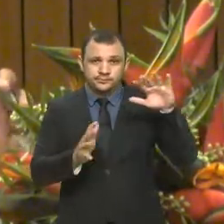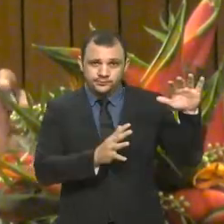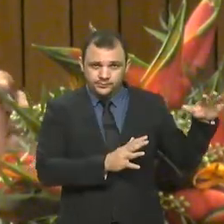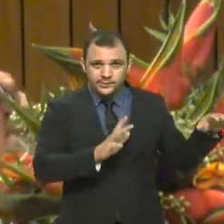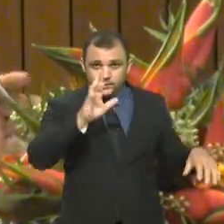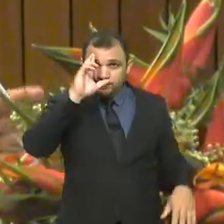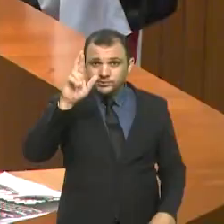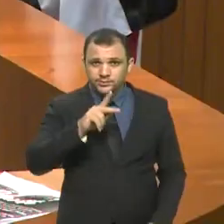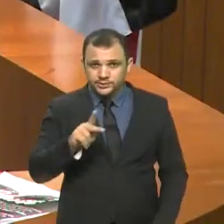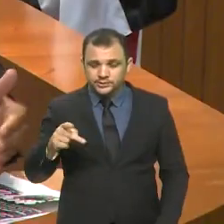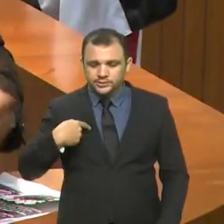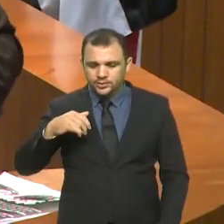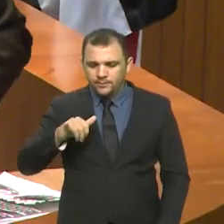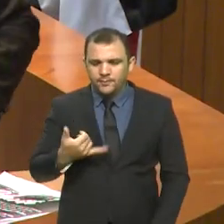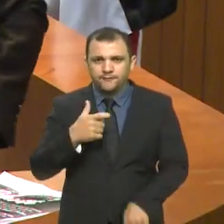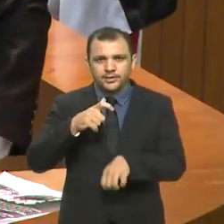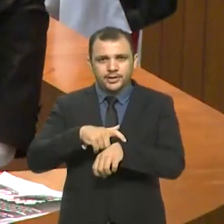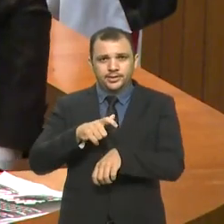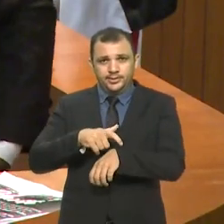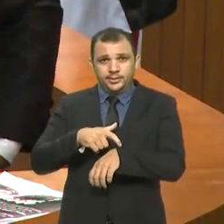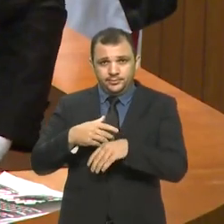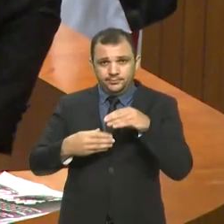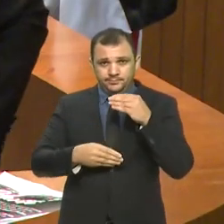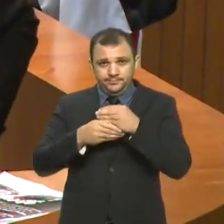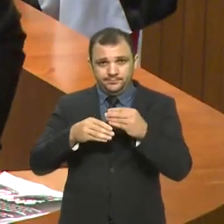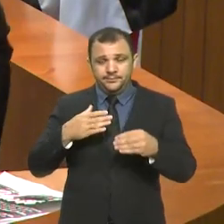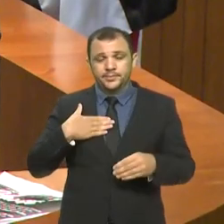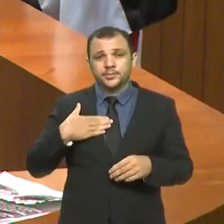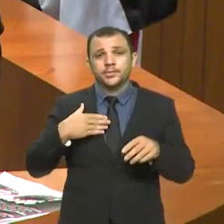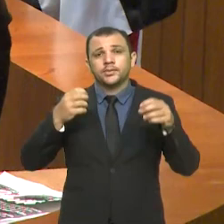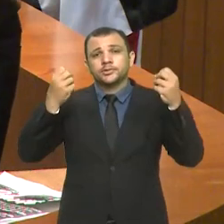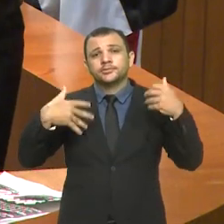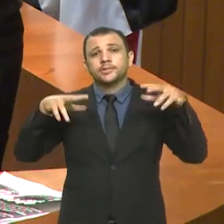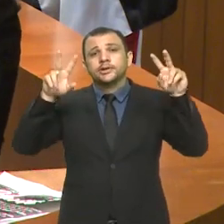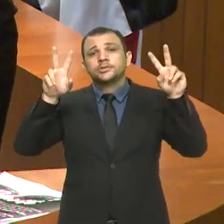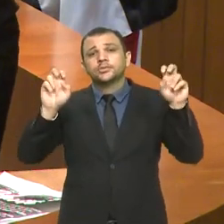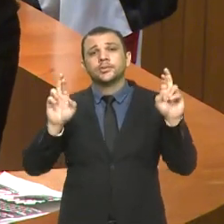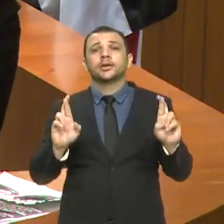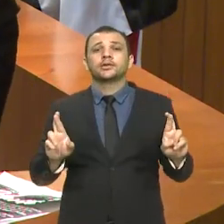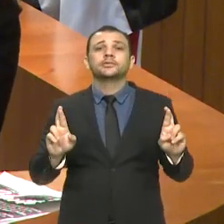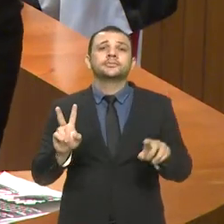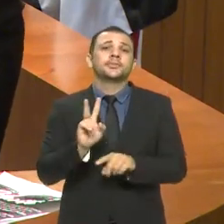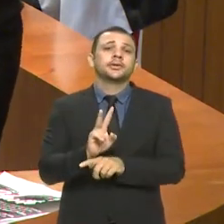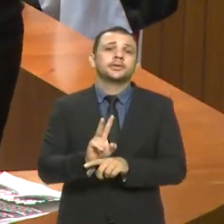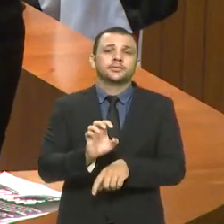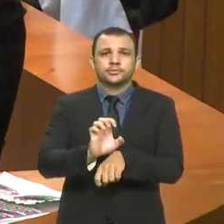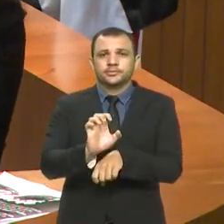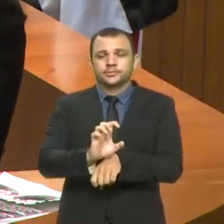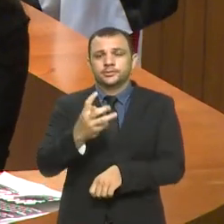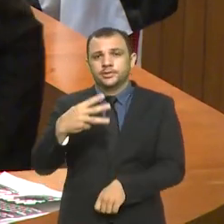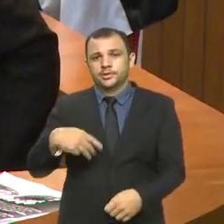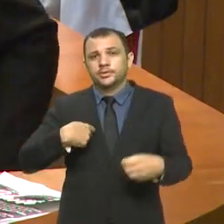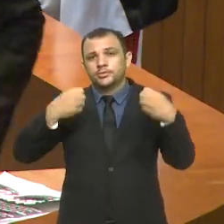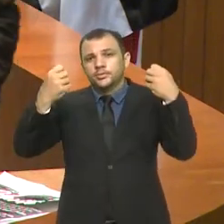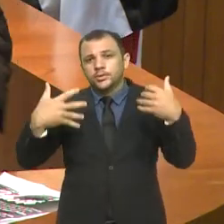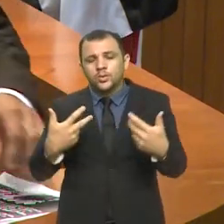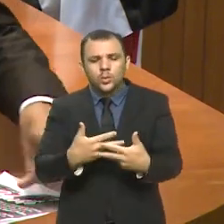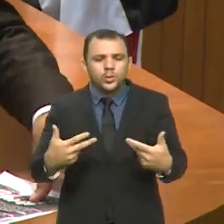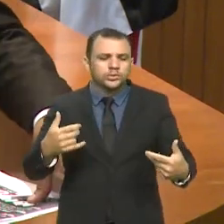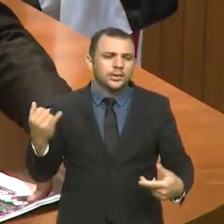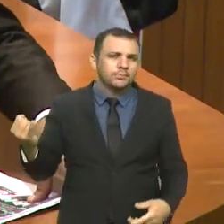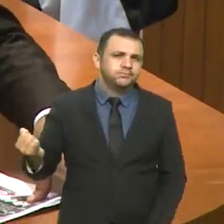Maranhão. O tempo que me resta, eu quero tratar de algo muito